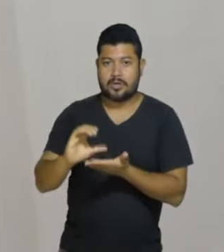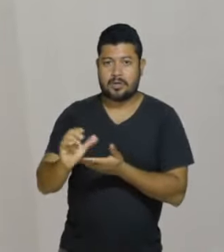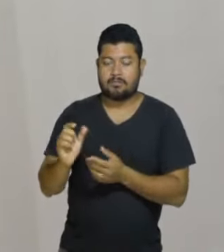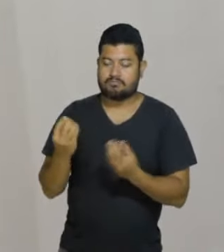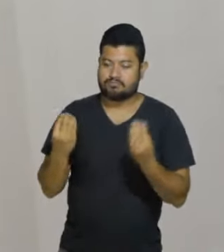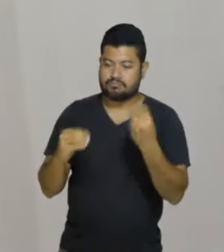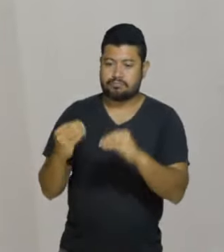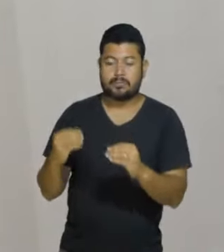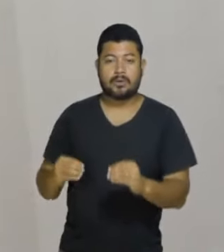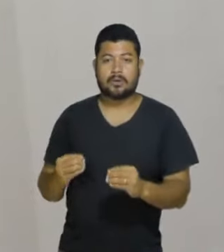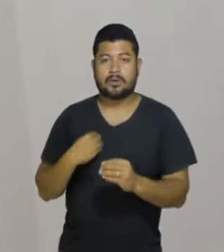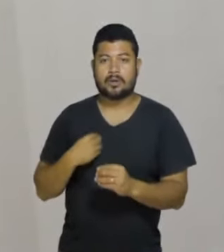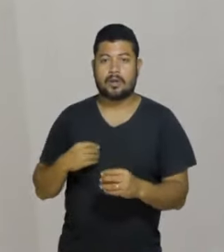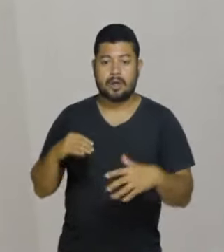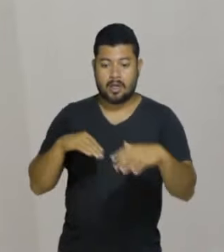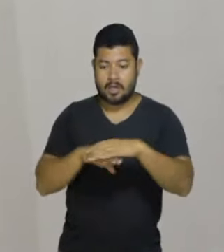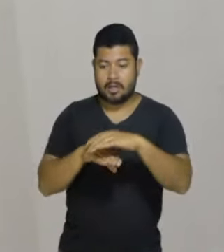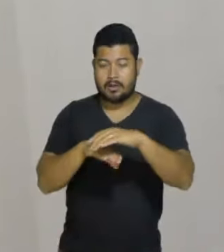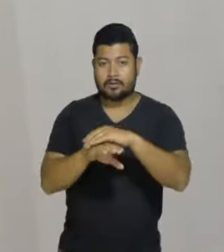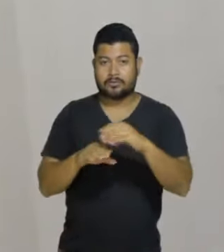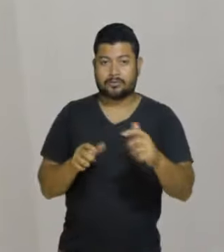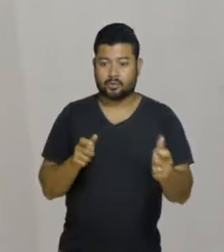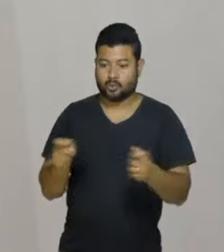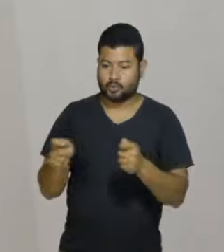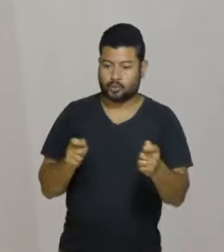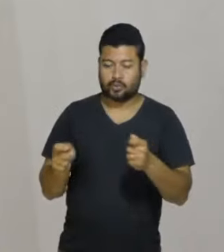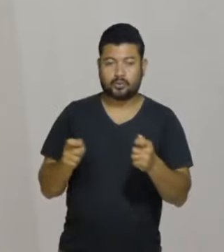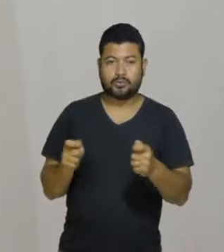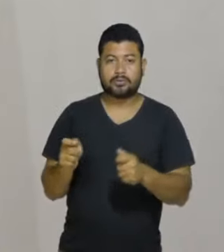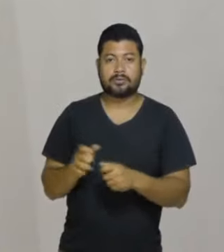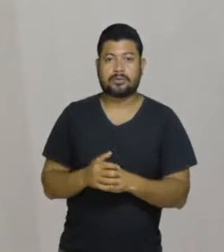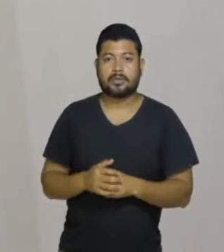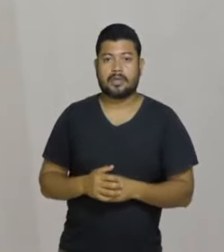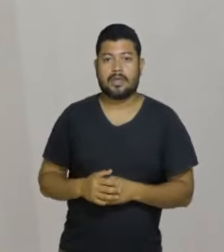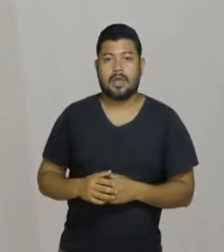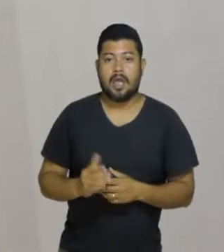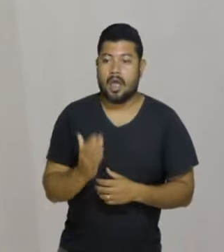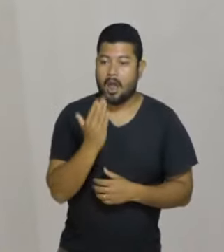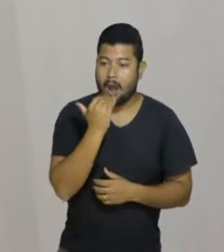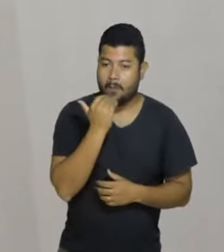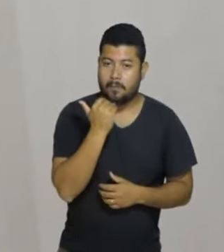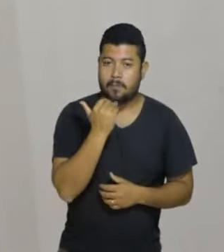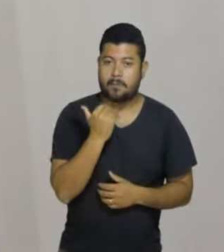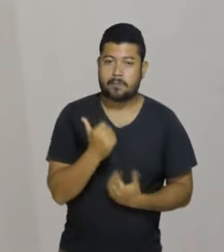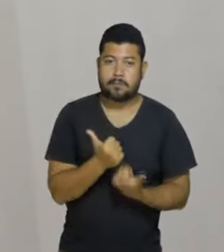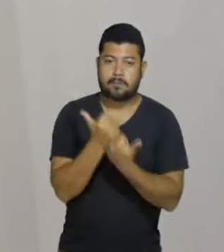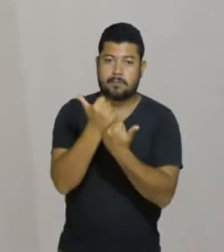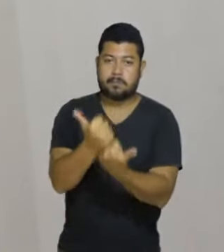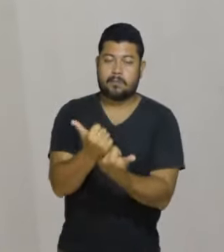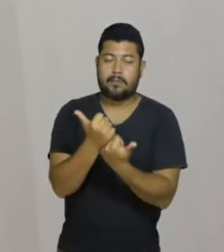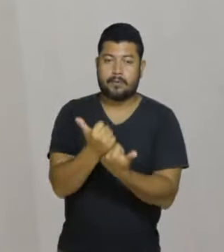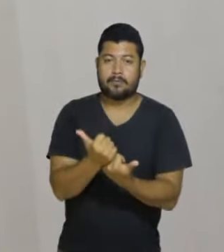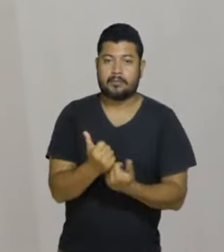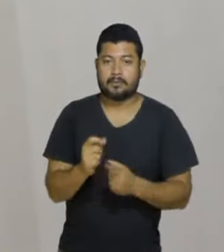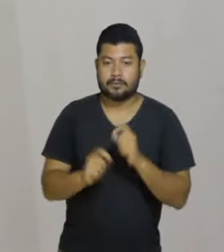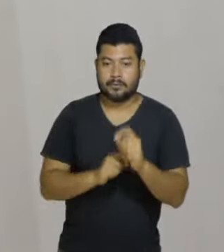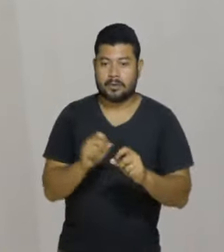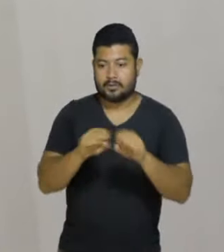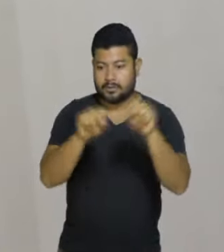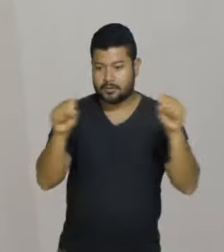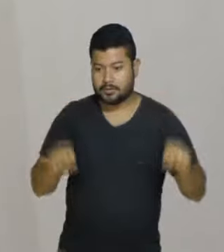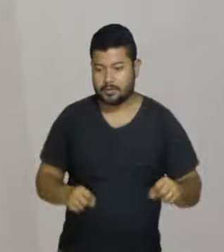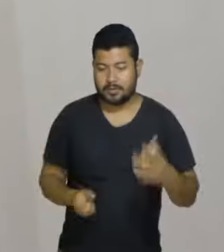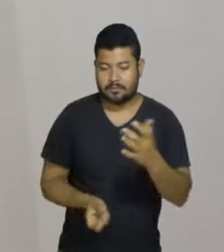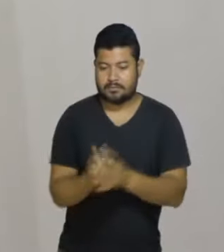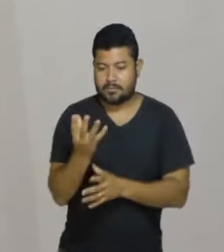formação dos estoques reguladores de alimentos para apoiar a cadeia produtiva dos diversos